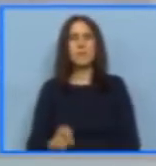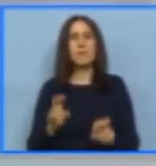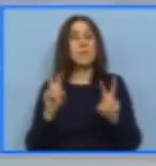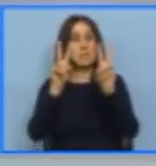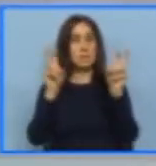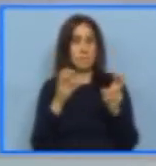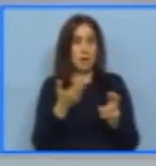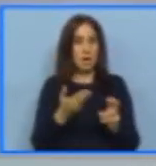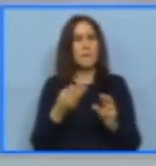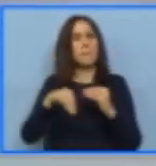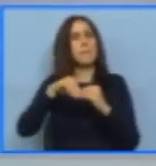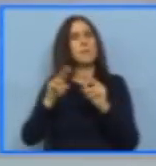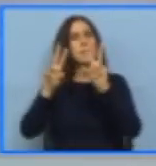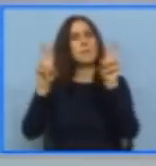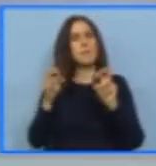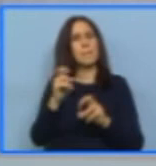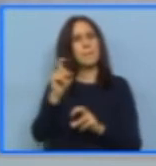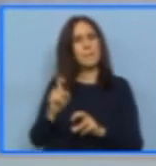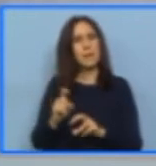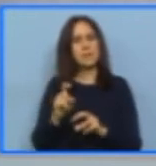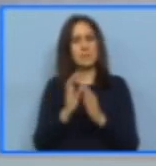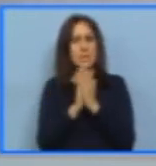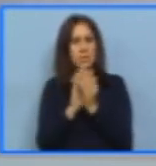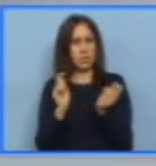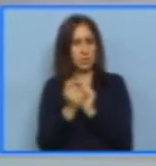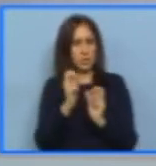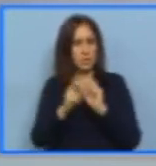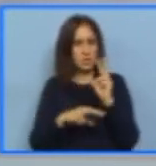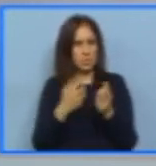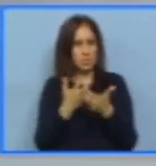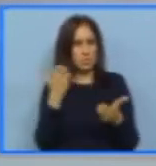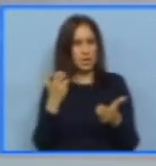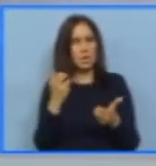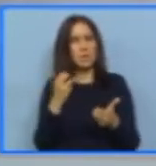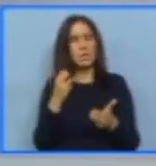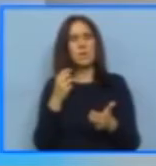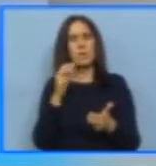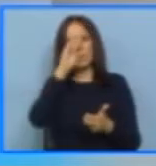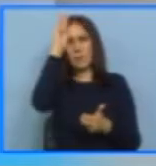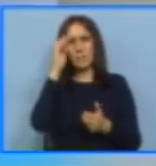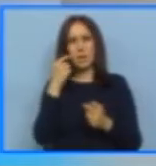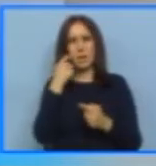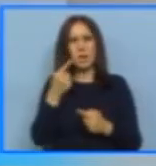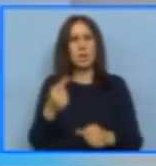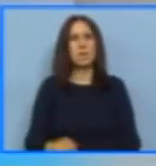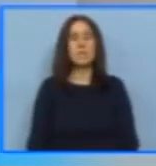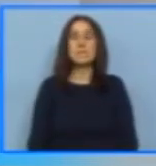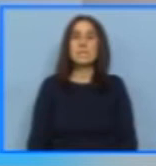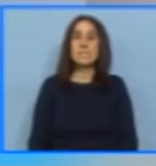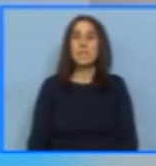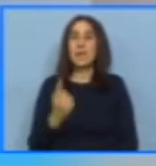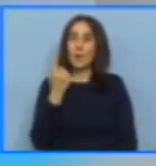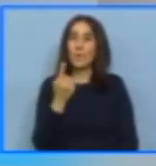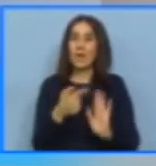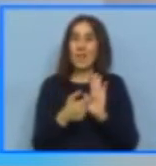da paz, este da renovação da Igreja marca esta peregrinação do Papa. É um dos filões possíveis, mas eu não sei se o Papa vai por